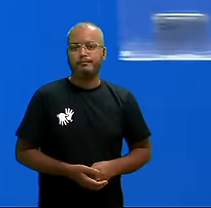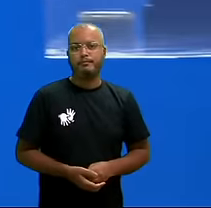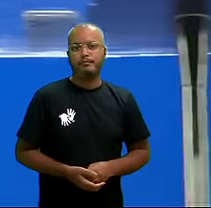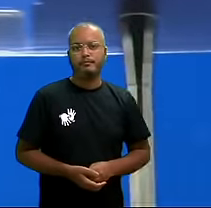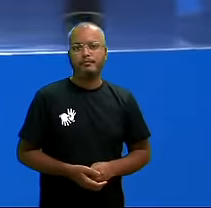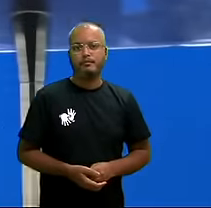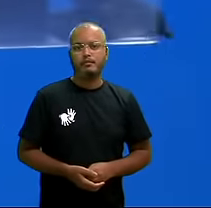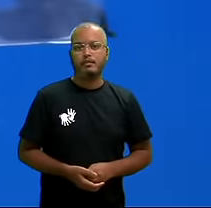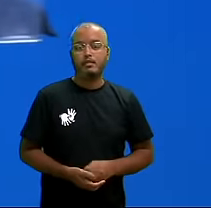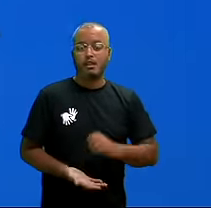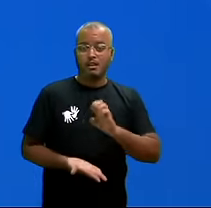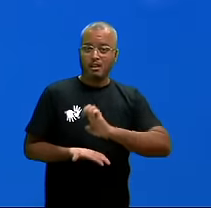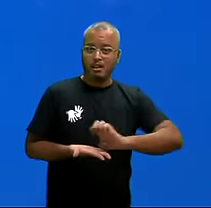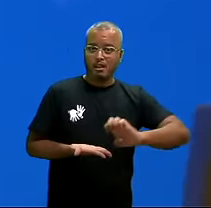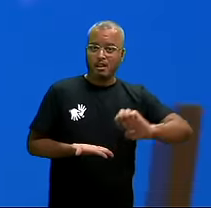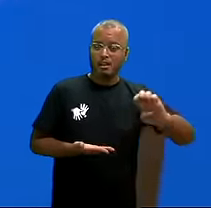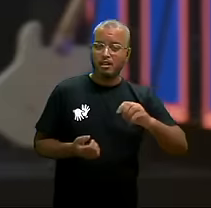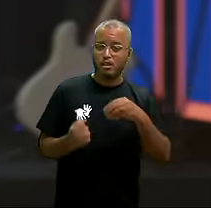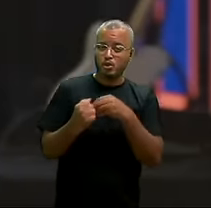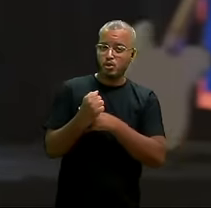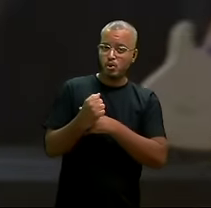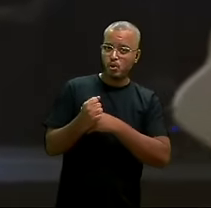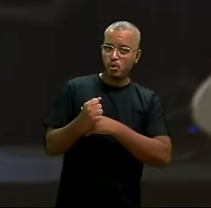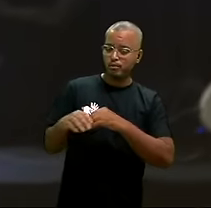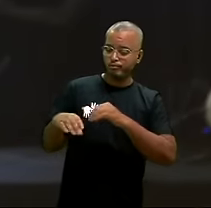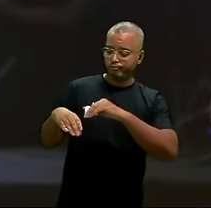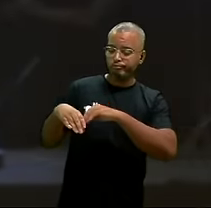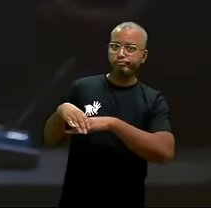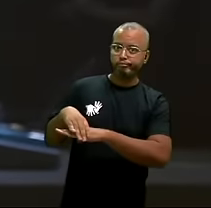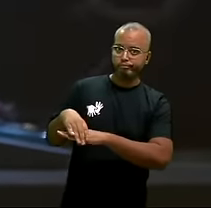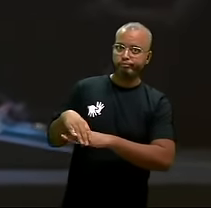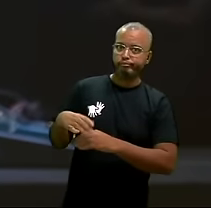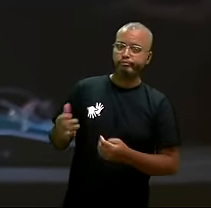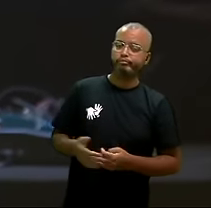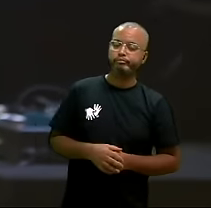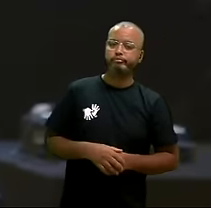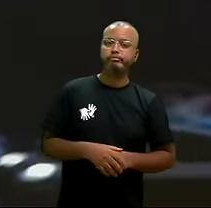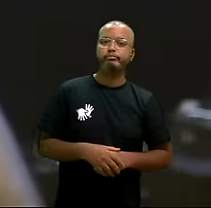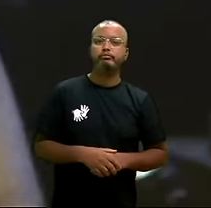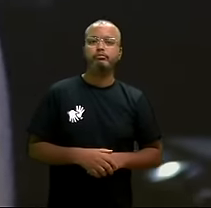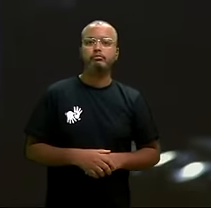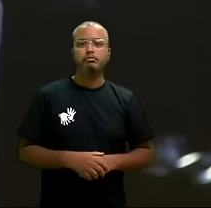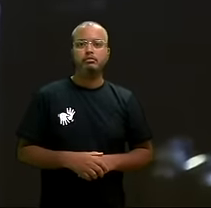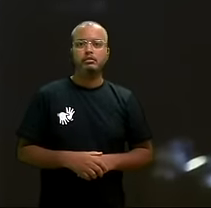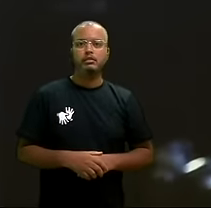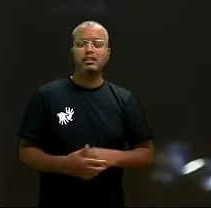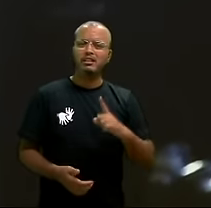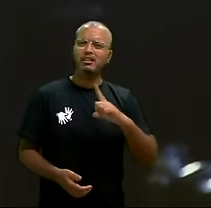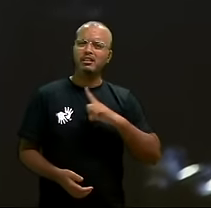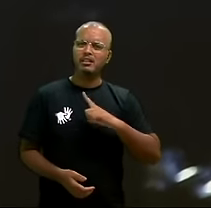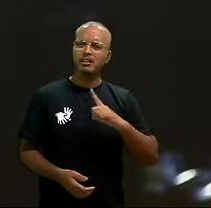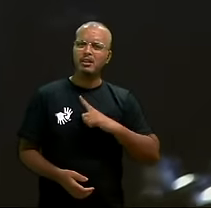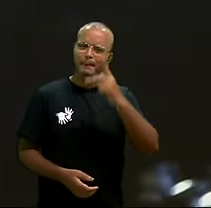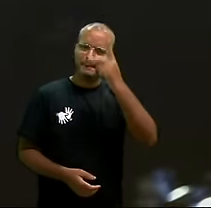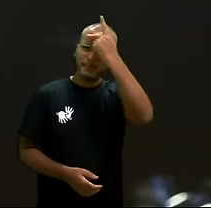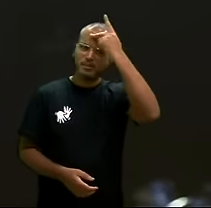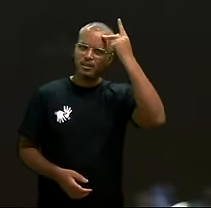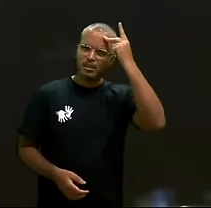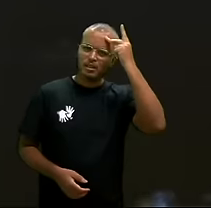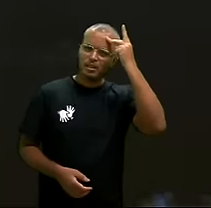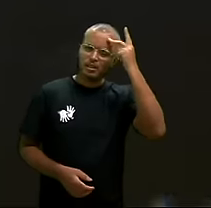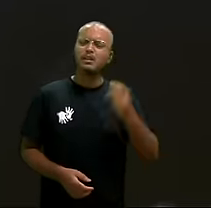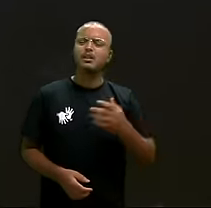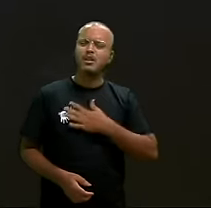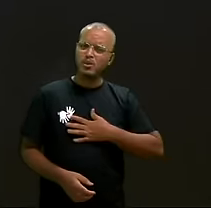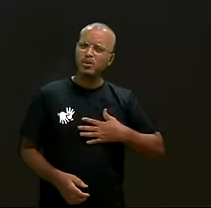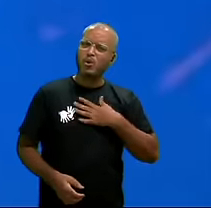caverna. Elias quer chutar o balde. Sabe gente que gosta de caverna? Eu não aguento crente que tem crente que gosta de caverna.